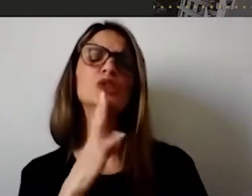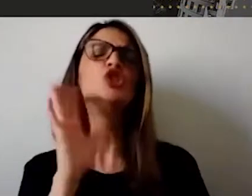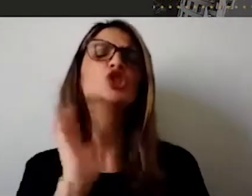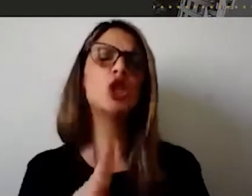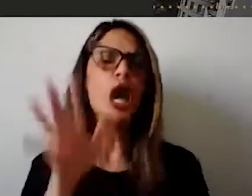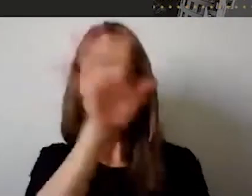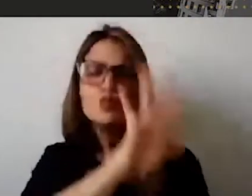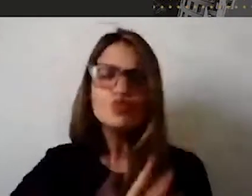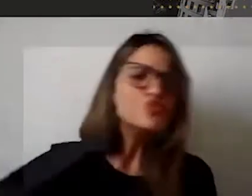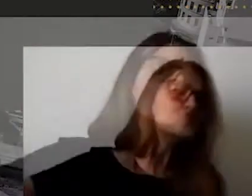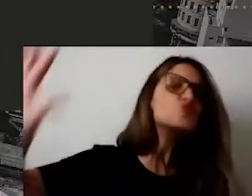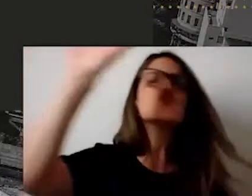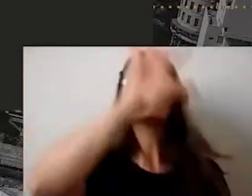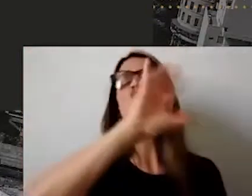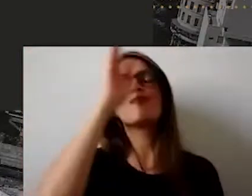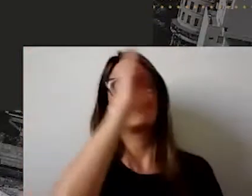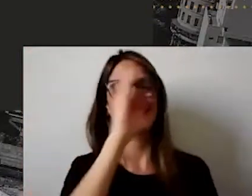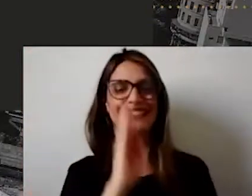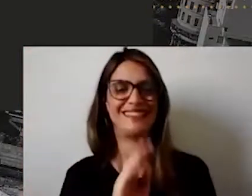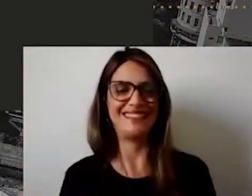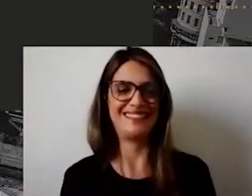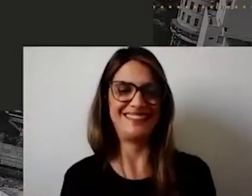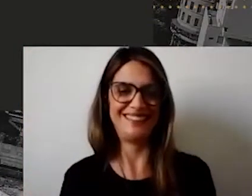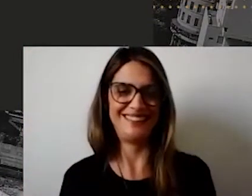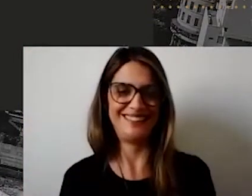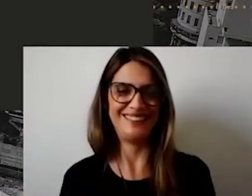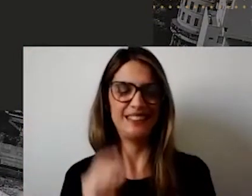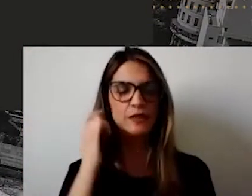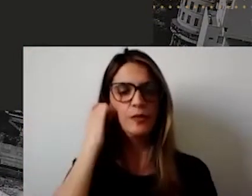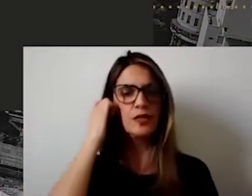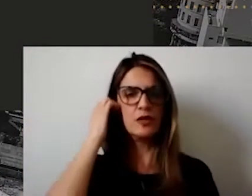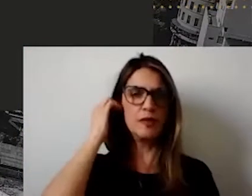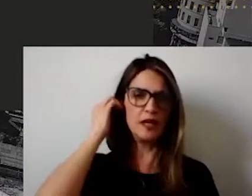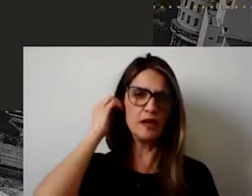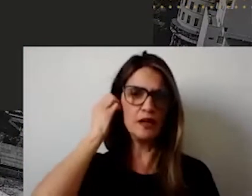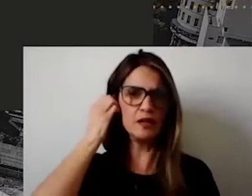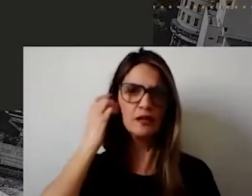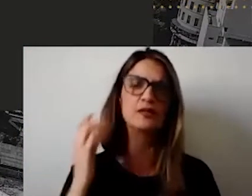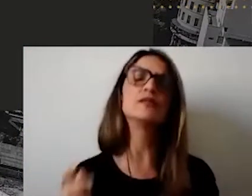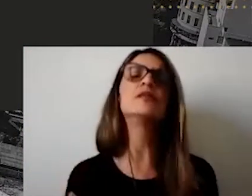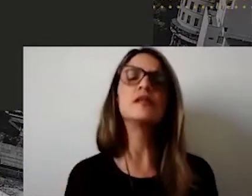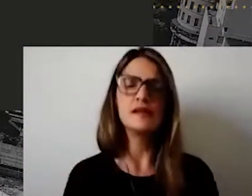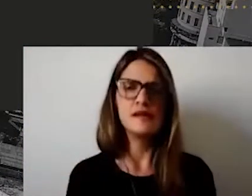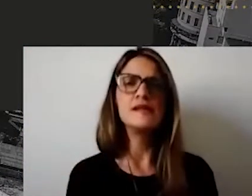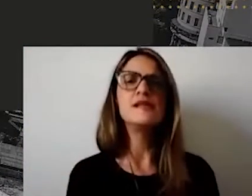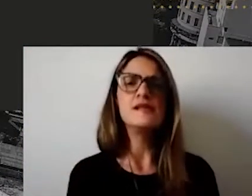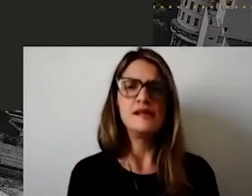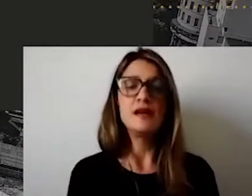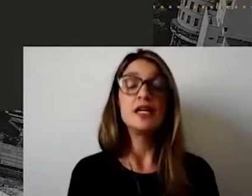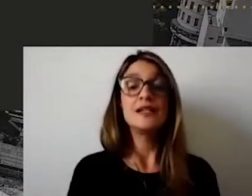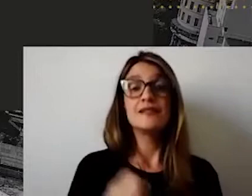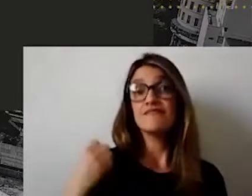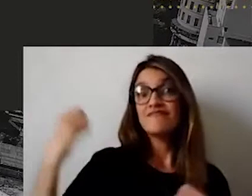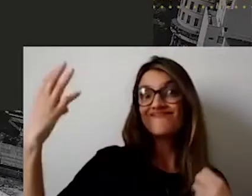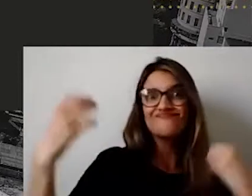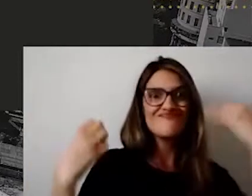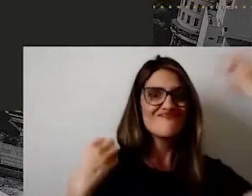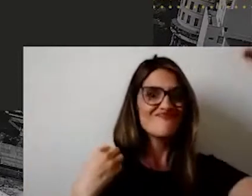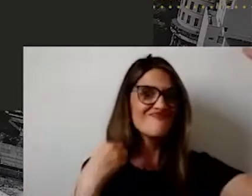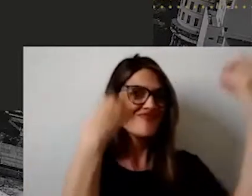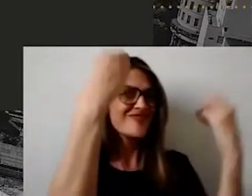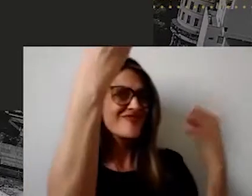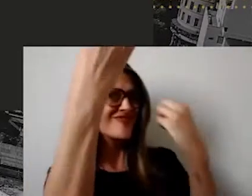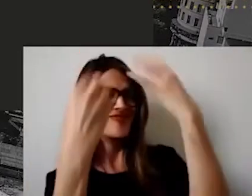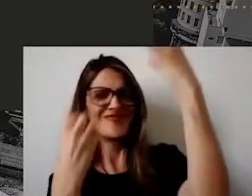estados brasileiros, o que foi um privilégio. E assim foi minha vida de viajante ao